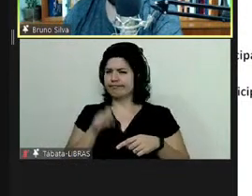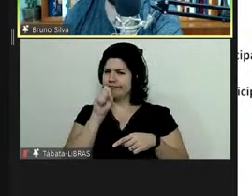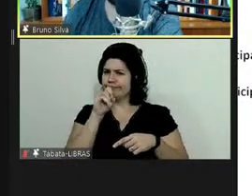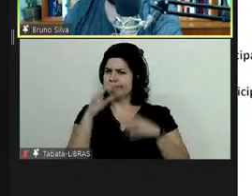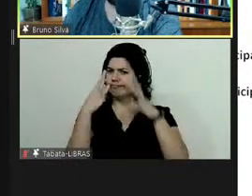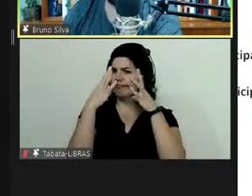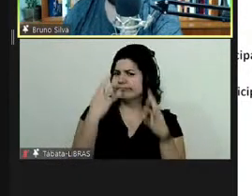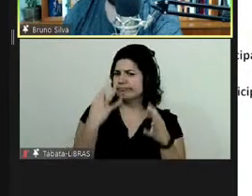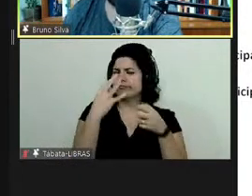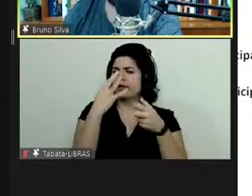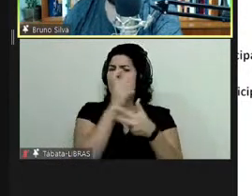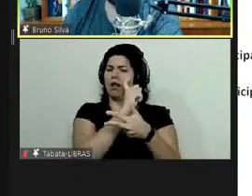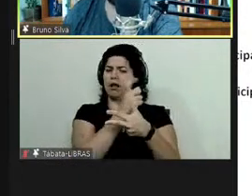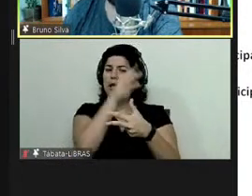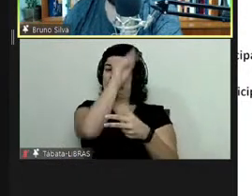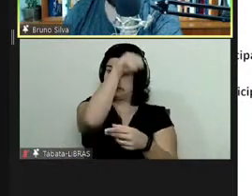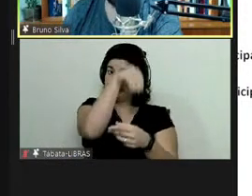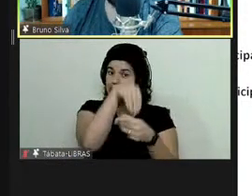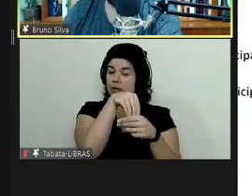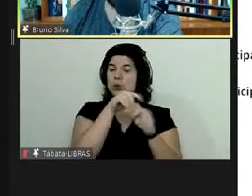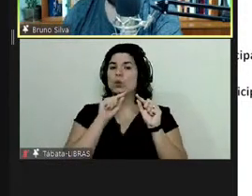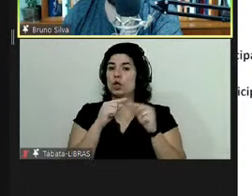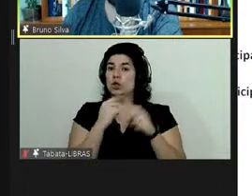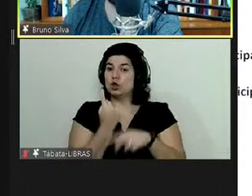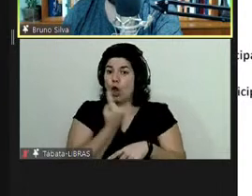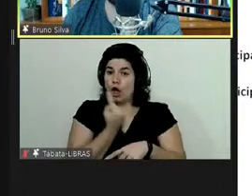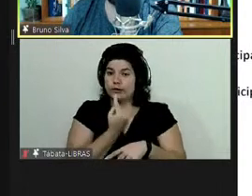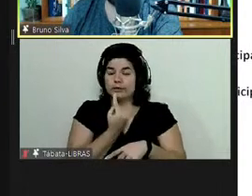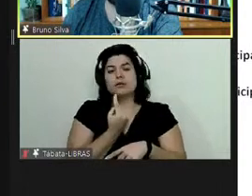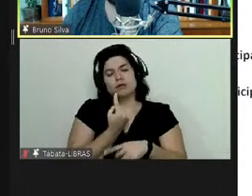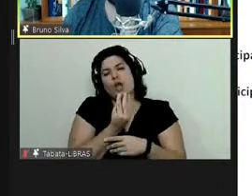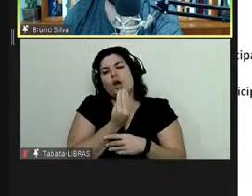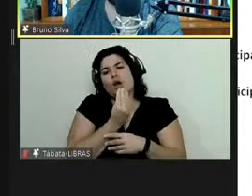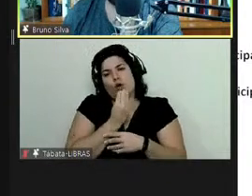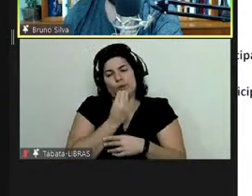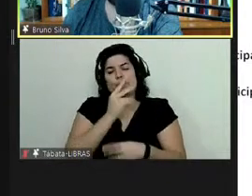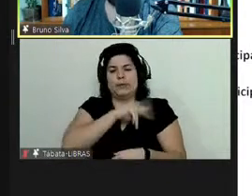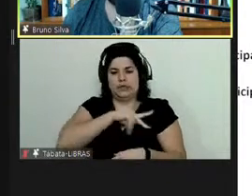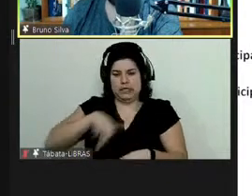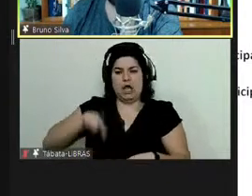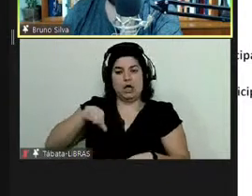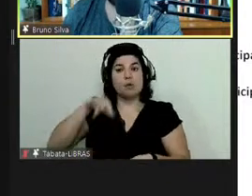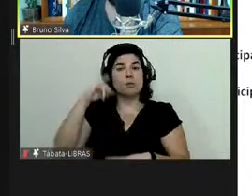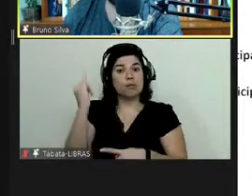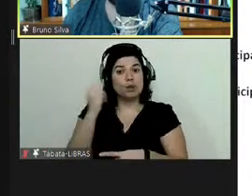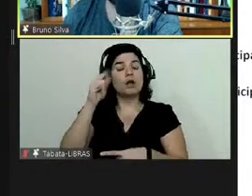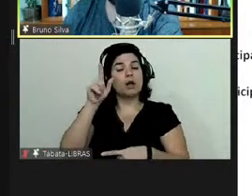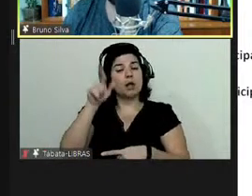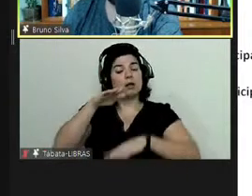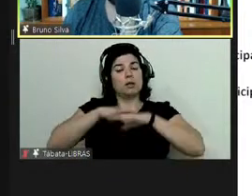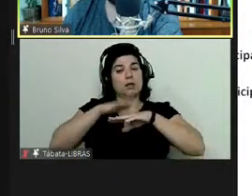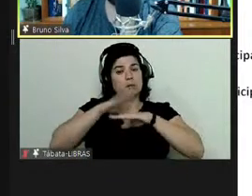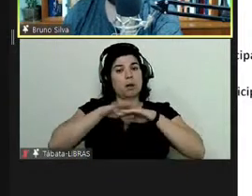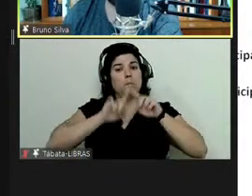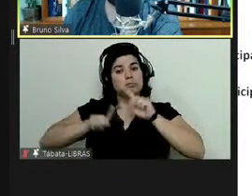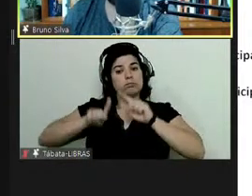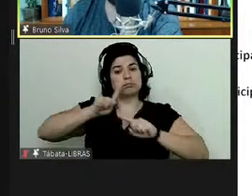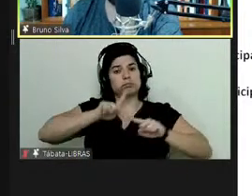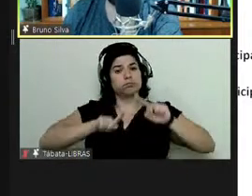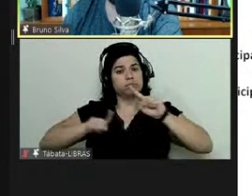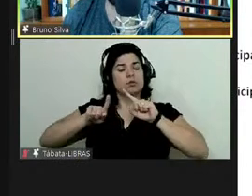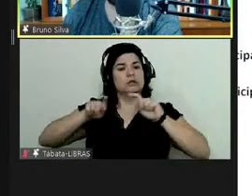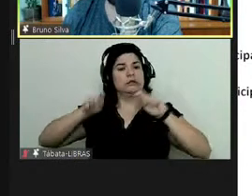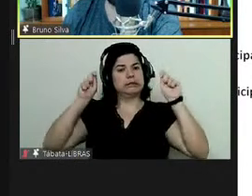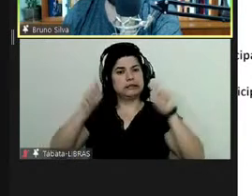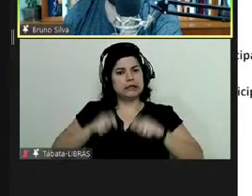executivo esse executivo ele não é um ator unitário é óbvio que o presidente tem uma importância grande ele é quem coordena né ele